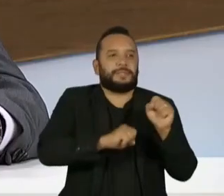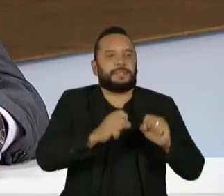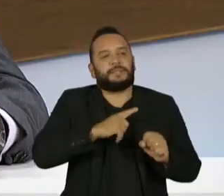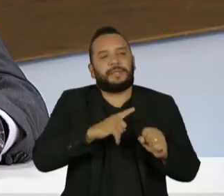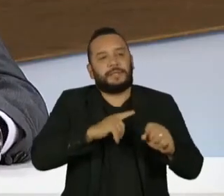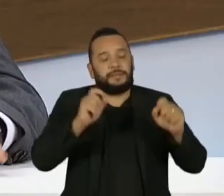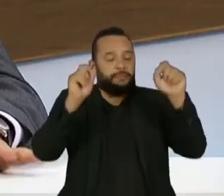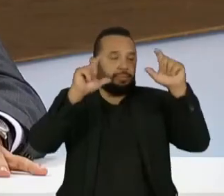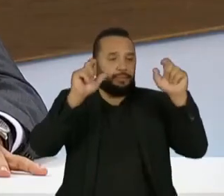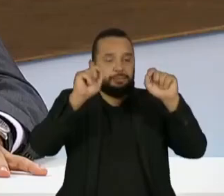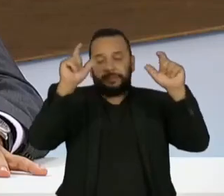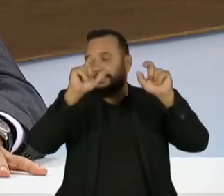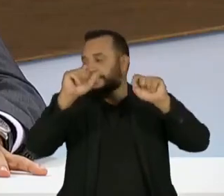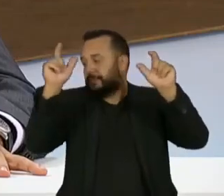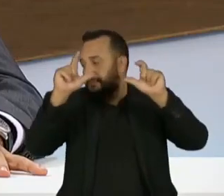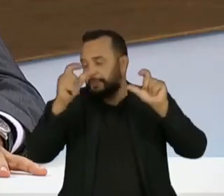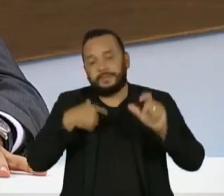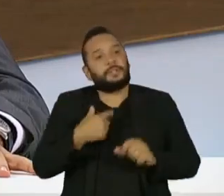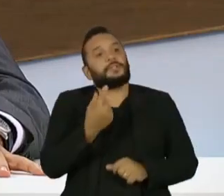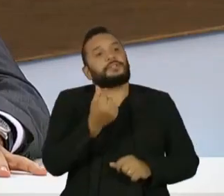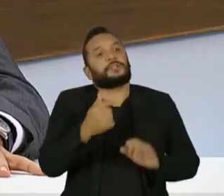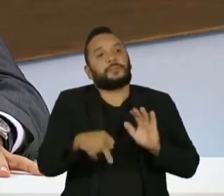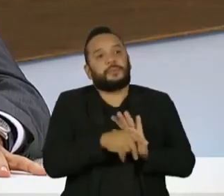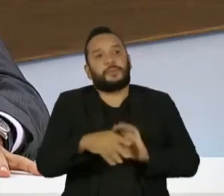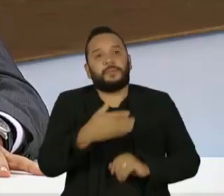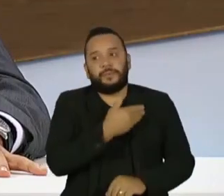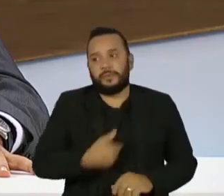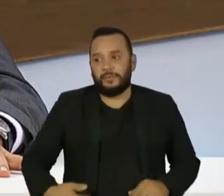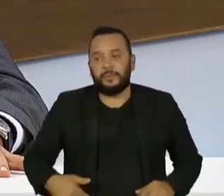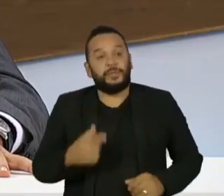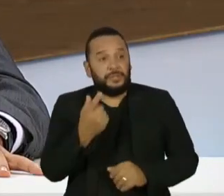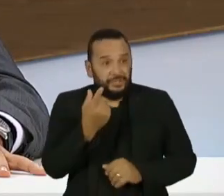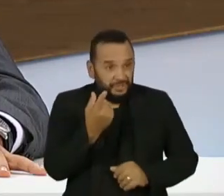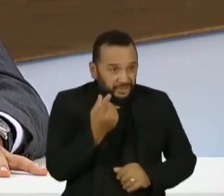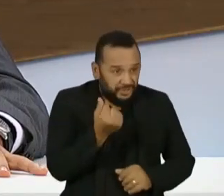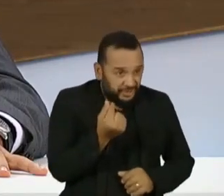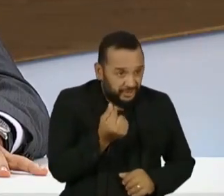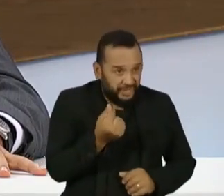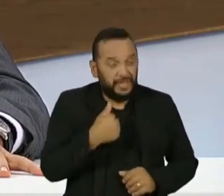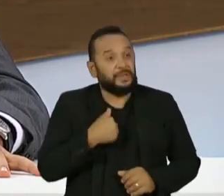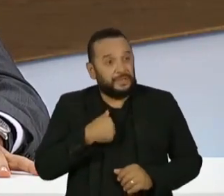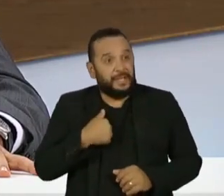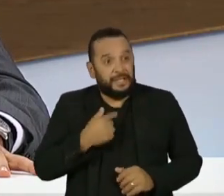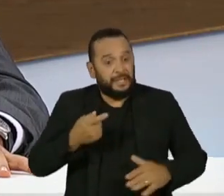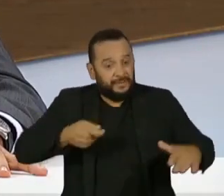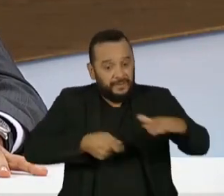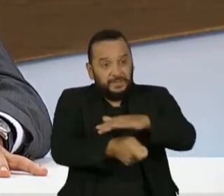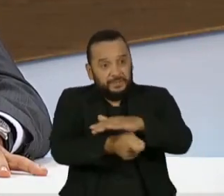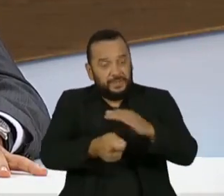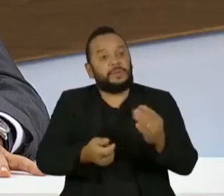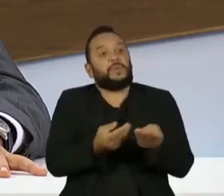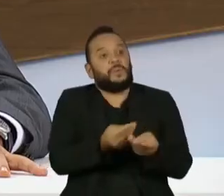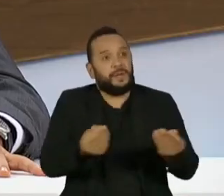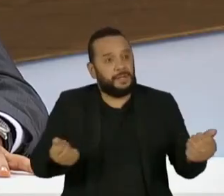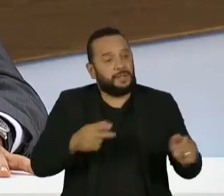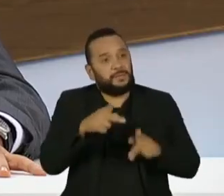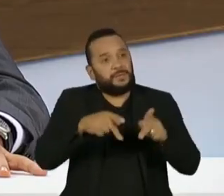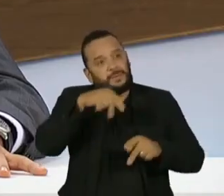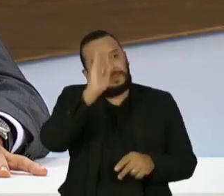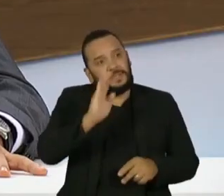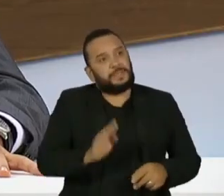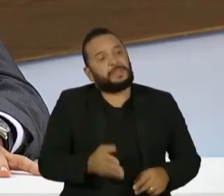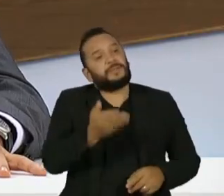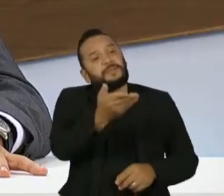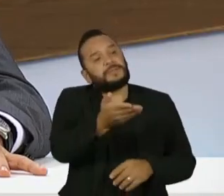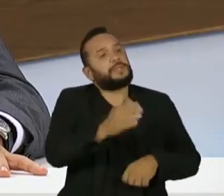escândalos envolvendo o orçamento público. Quer dizer, o dinheiro realmente não chega como resultado, como qualidade de serviço público para a população brasileira. O que o senhor pode